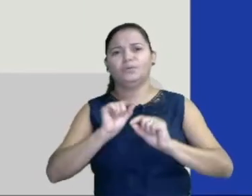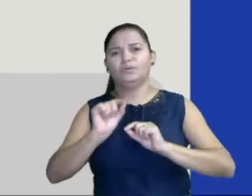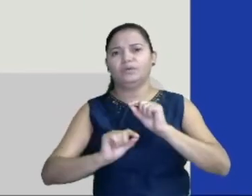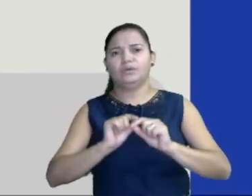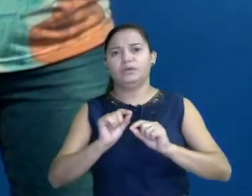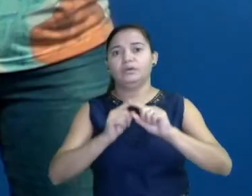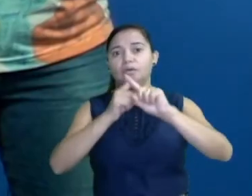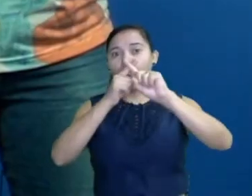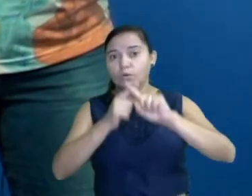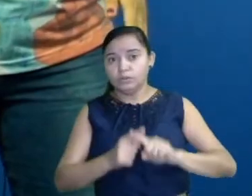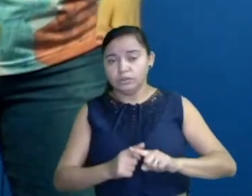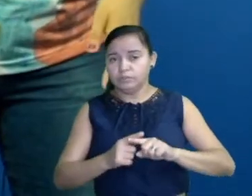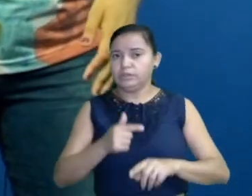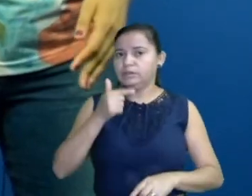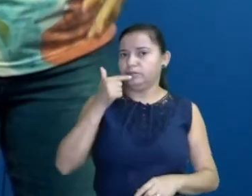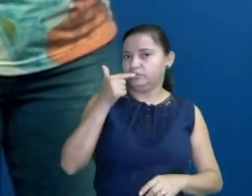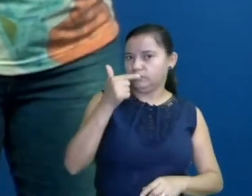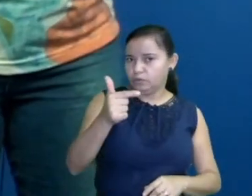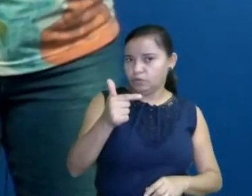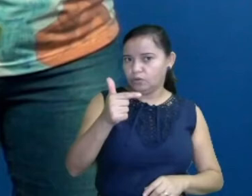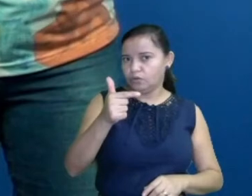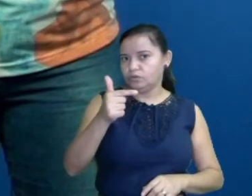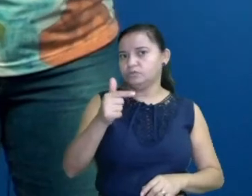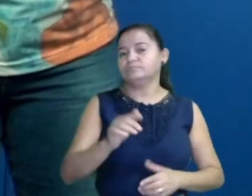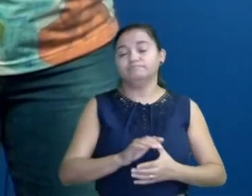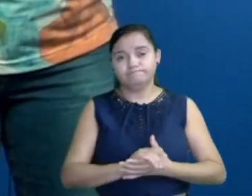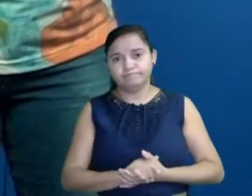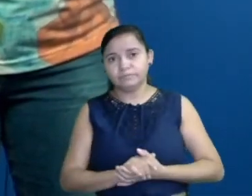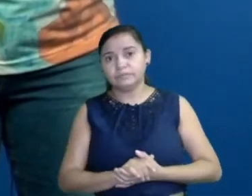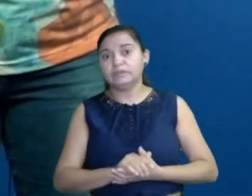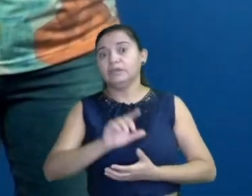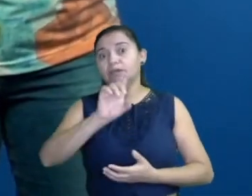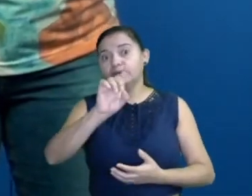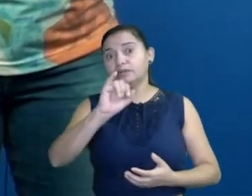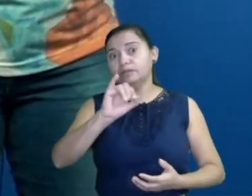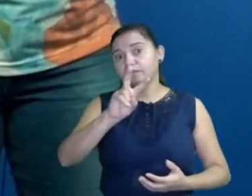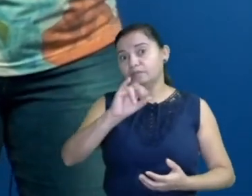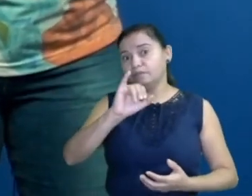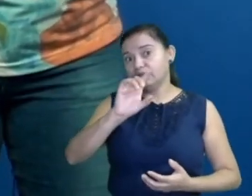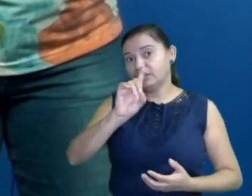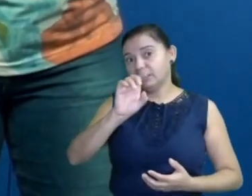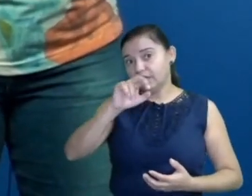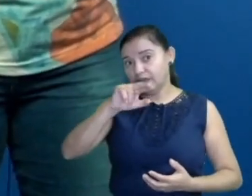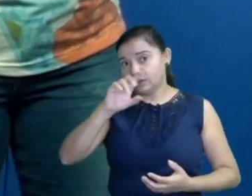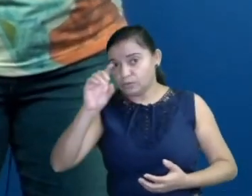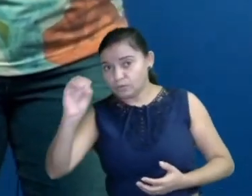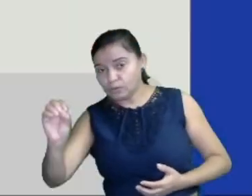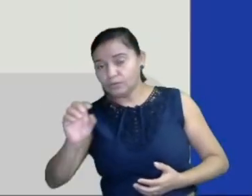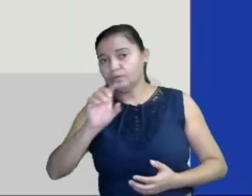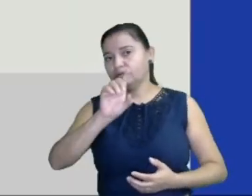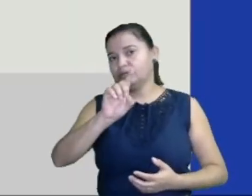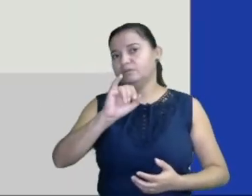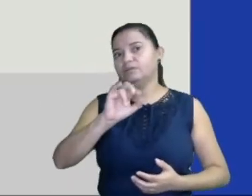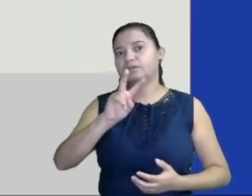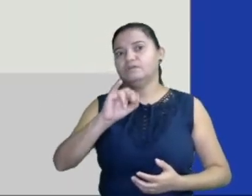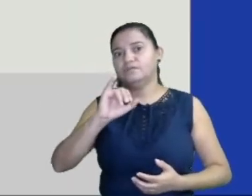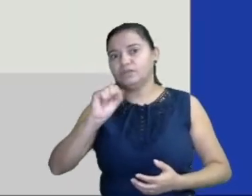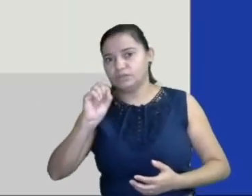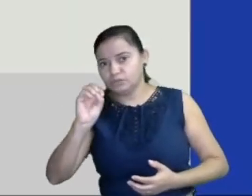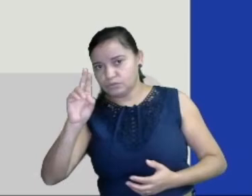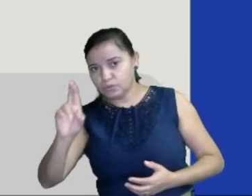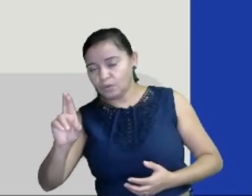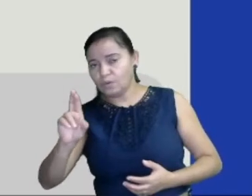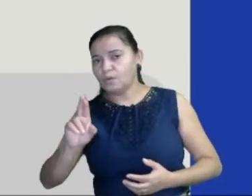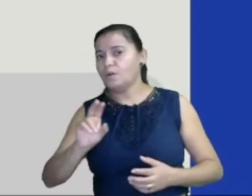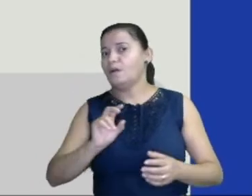multiplicando os dois o dividendo divisor mas tem dois casos aí que vai numa relação diferente vamos entender o que